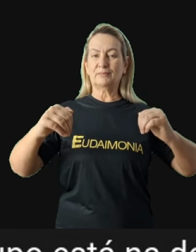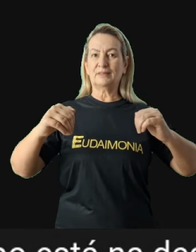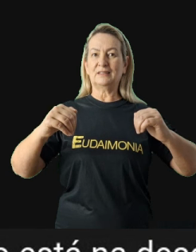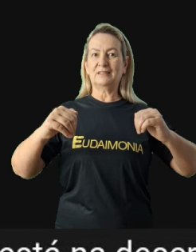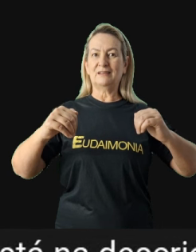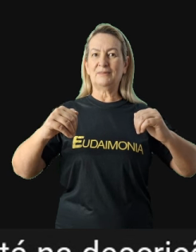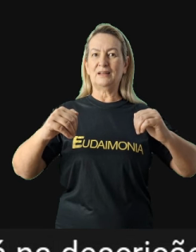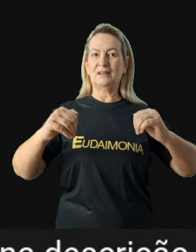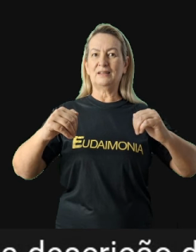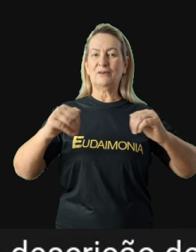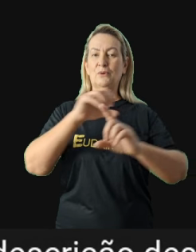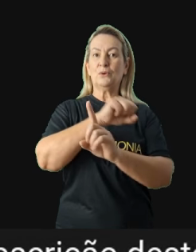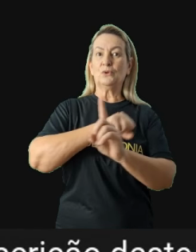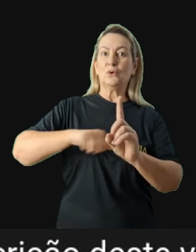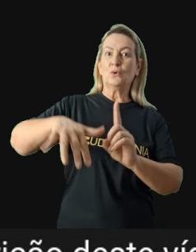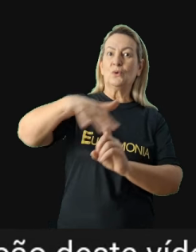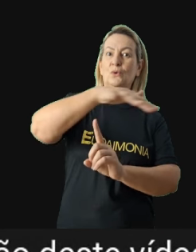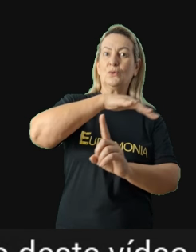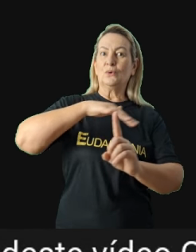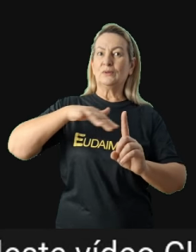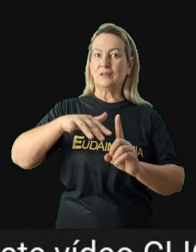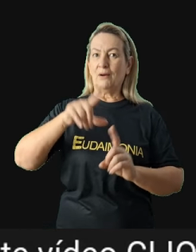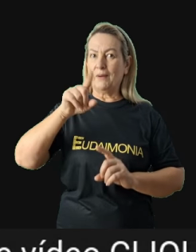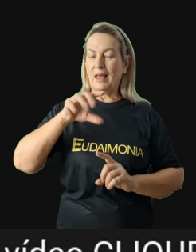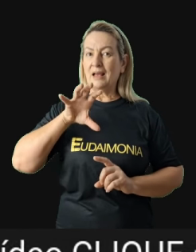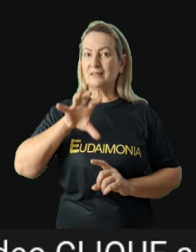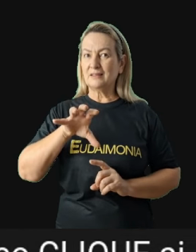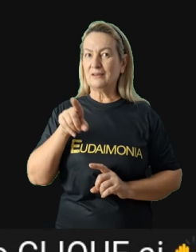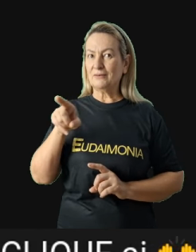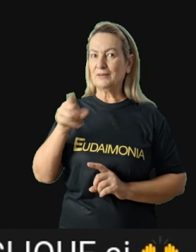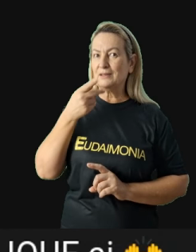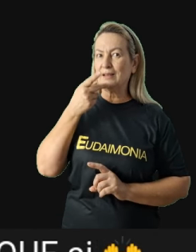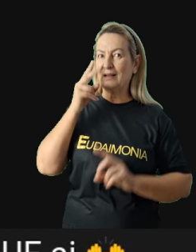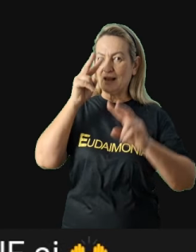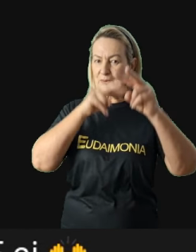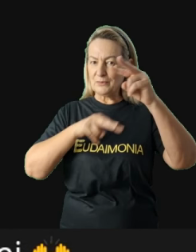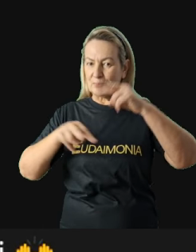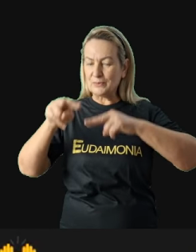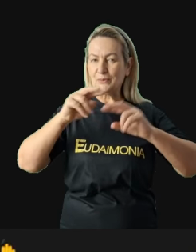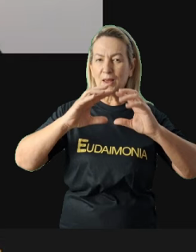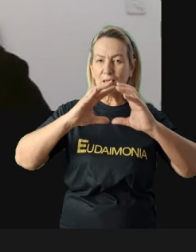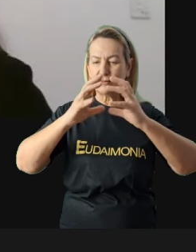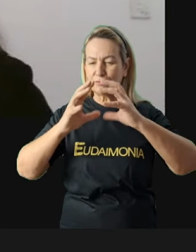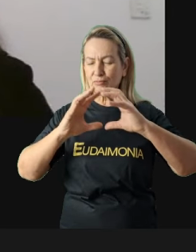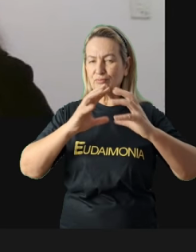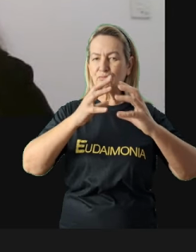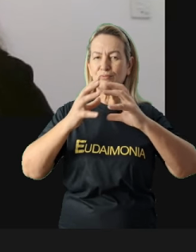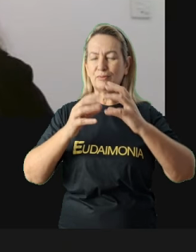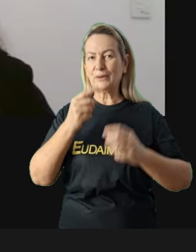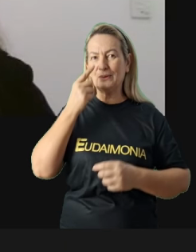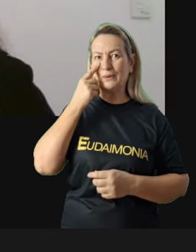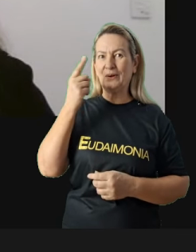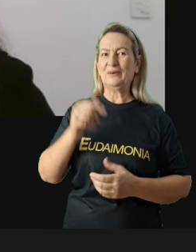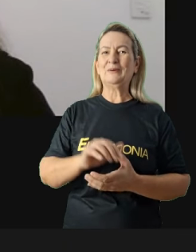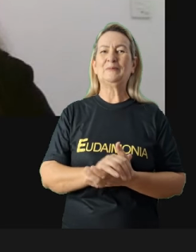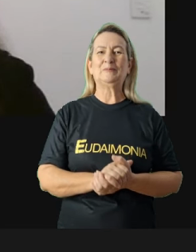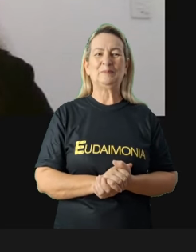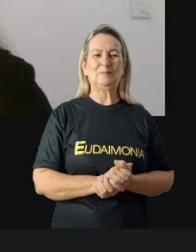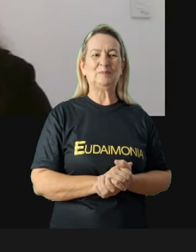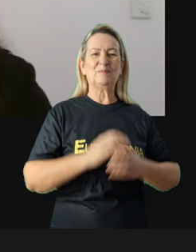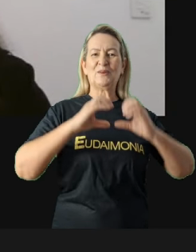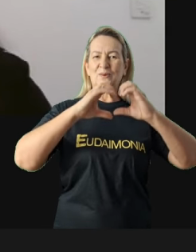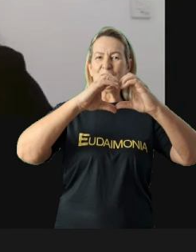tecnologia fará um divisor, né, grande social, é isso mesmo? É por aí que a bola de cristal tá apontando? Olga, ó